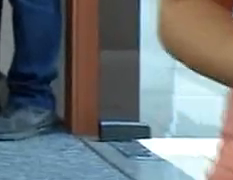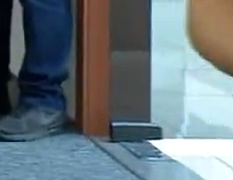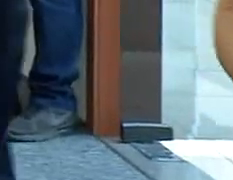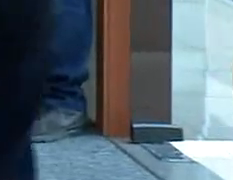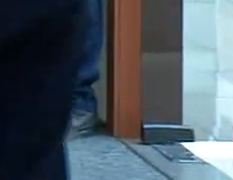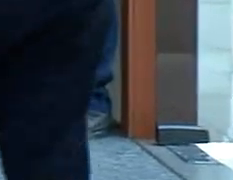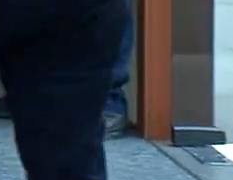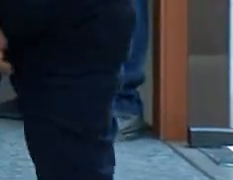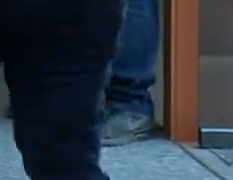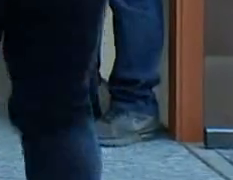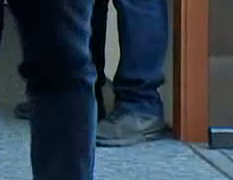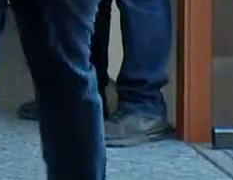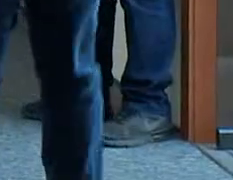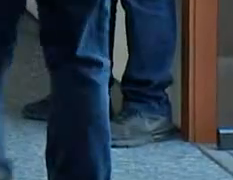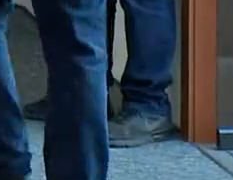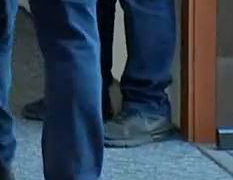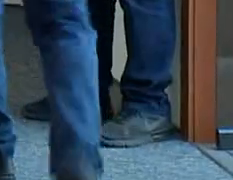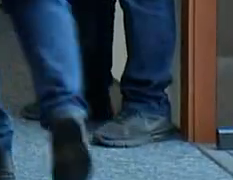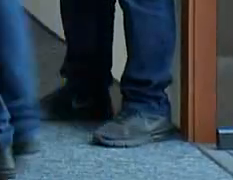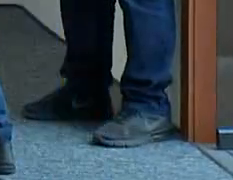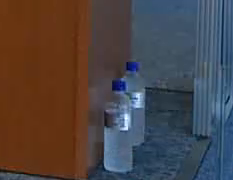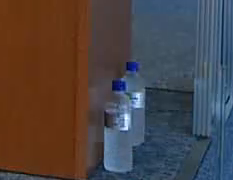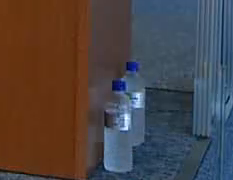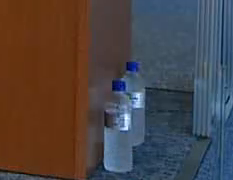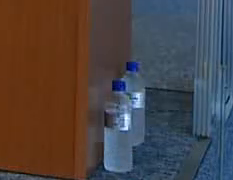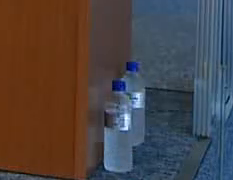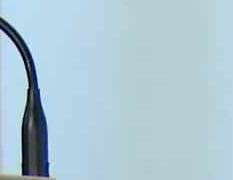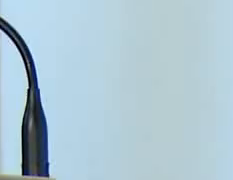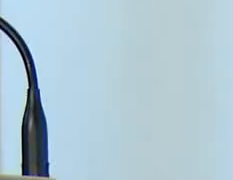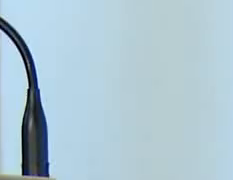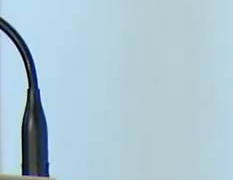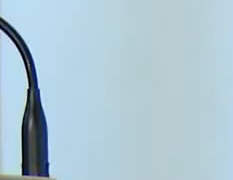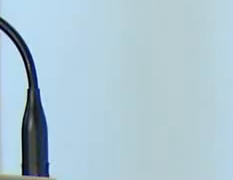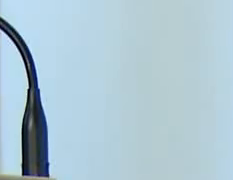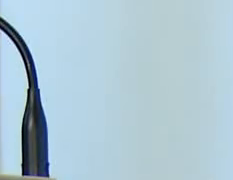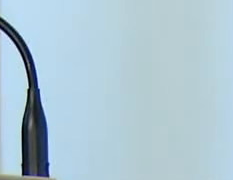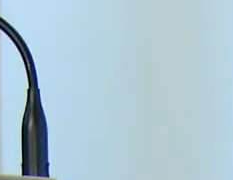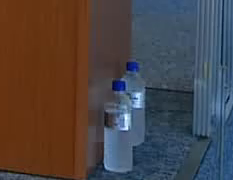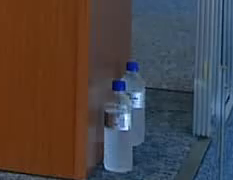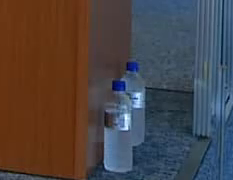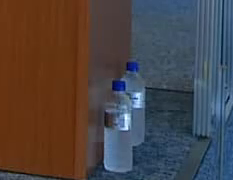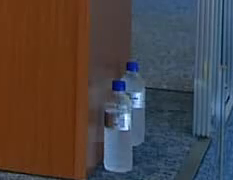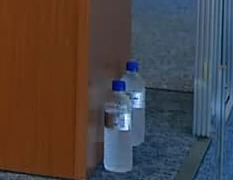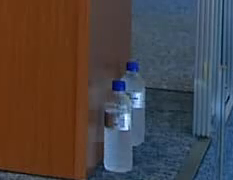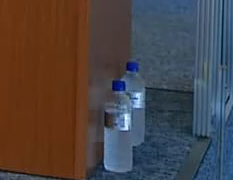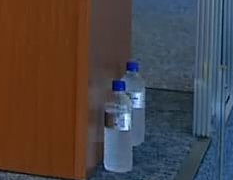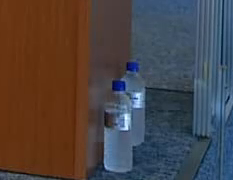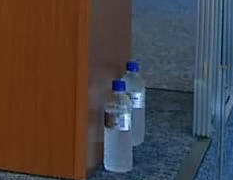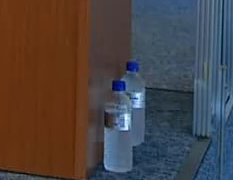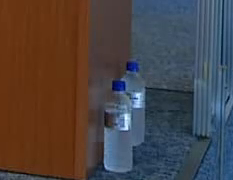Senhora Nedisa Simões, do Comitê Municipal de Defesa dos Animais e do VEDAS.